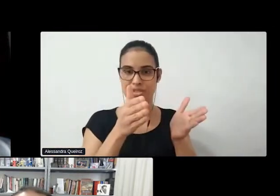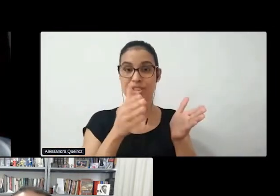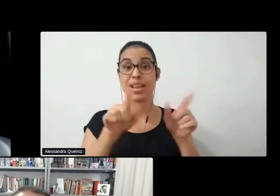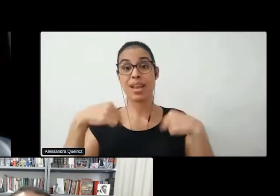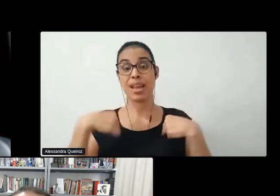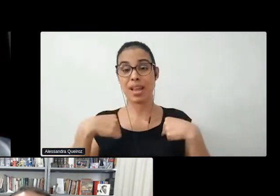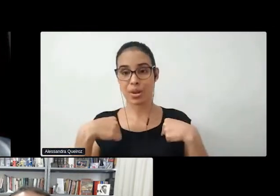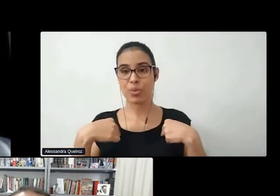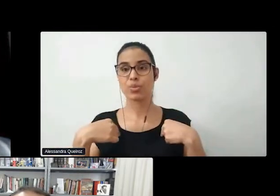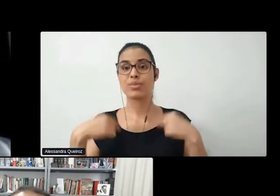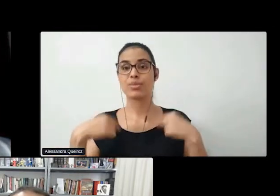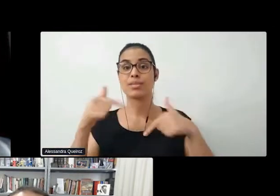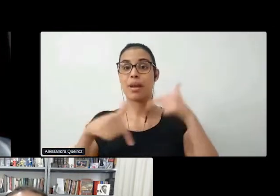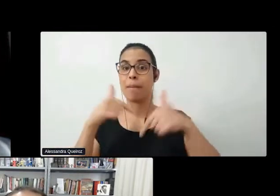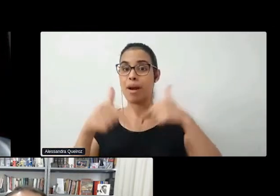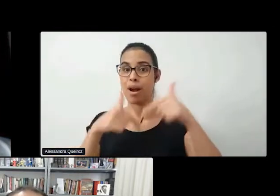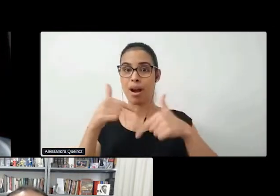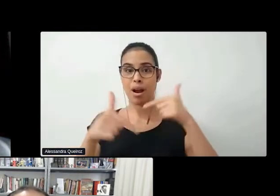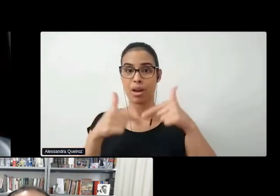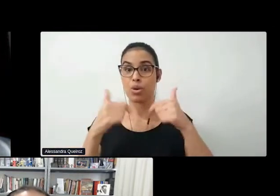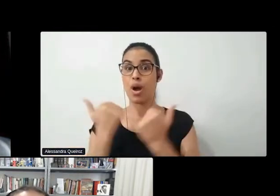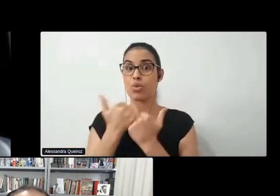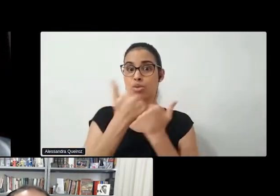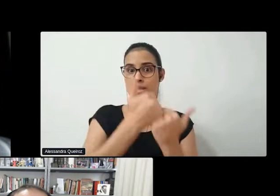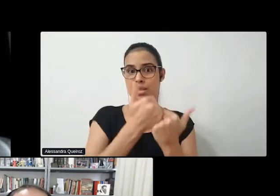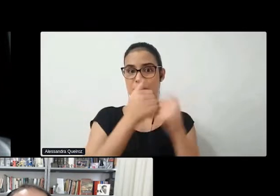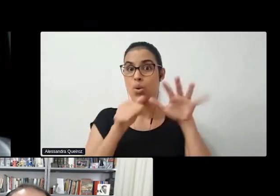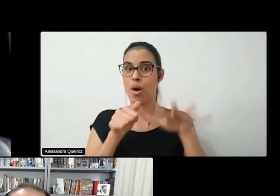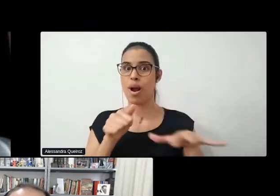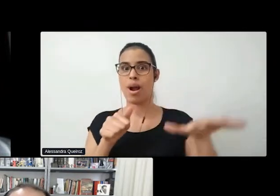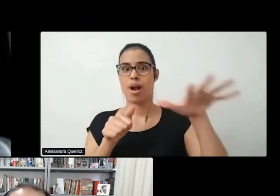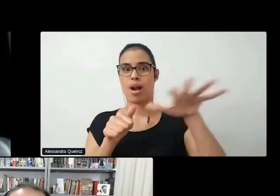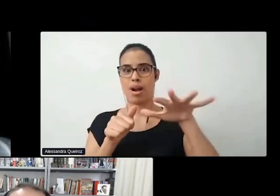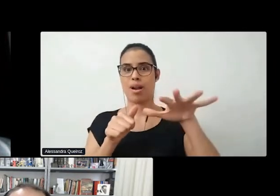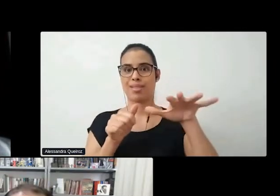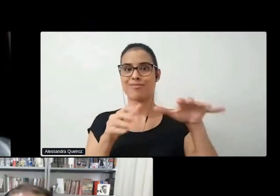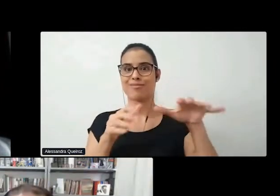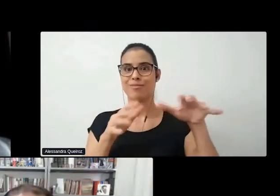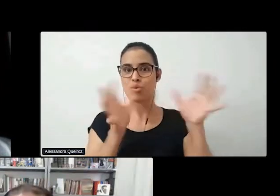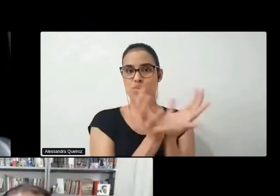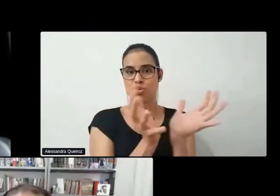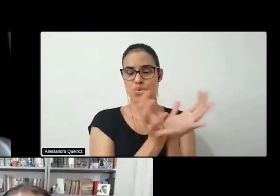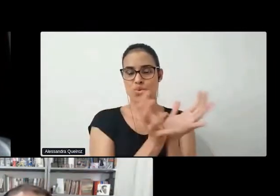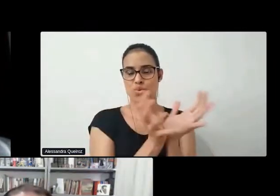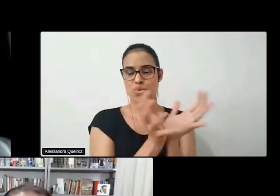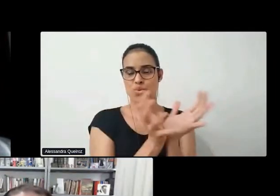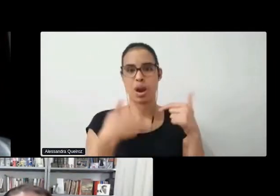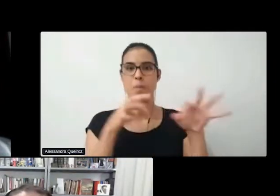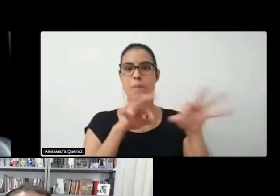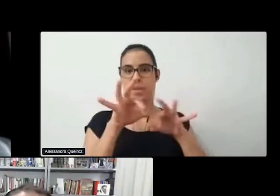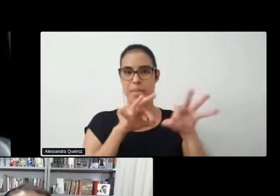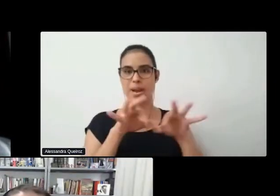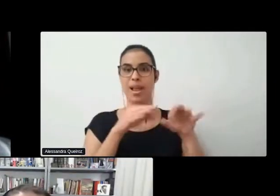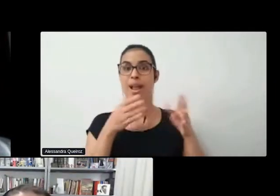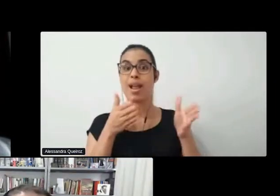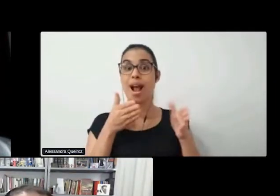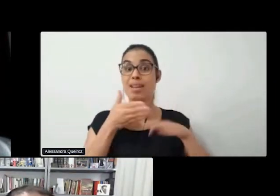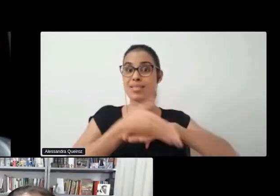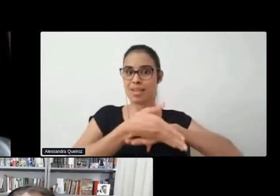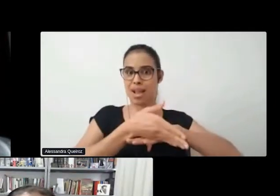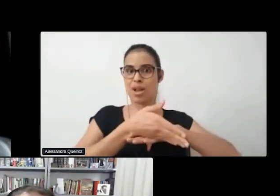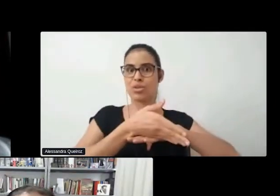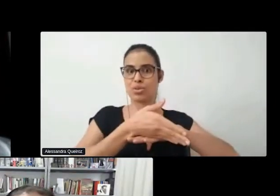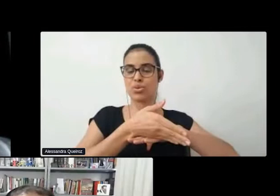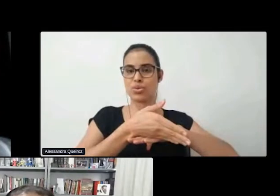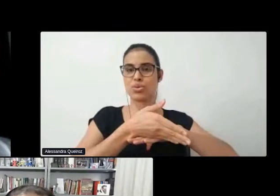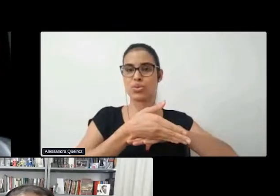mantenho um trabalho em auxílio à comunidade aí. Eu criei um repositório que é bastante famoso no GitHub, que ele